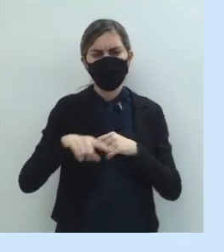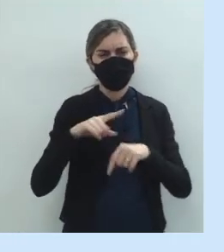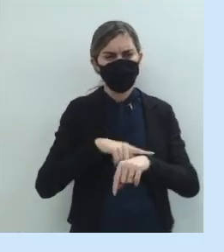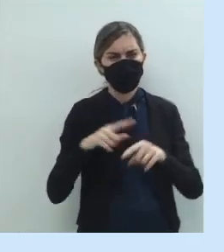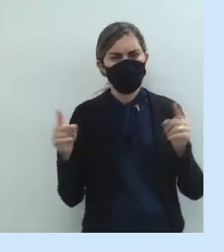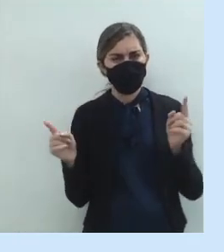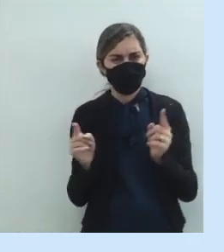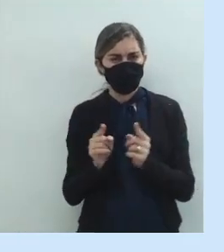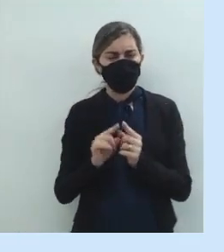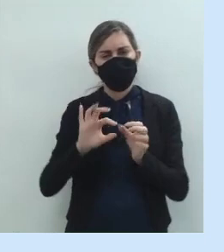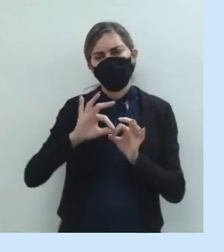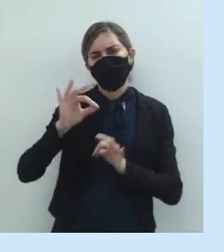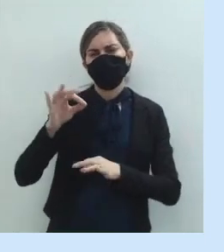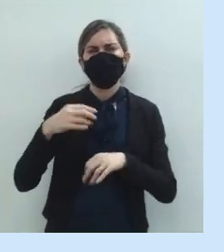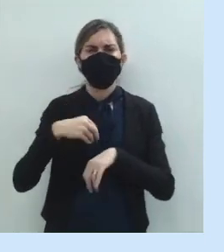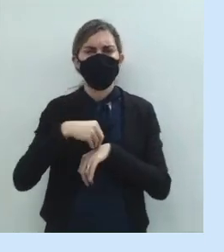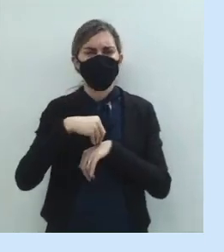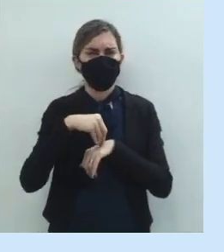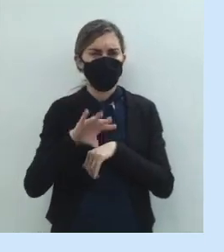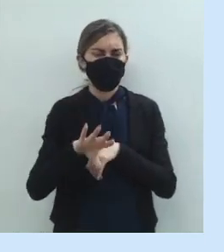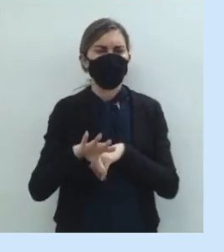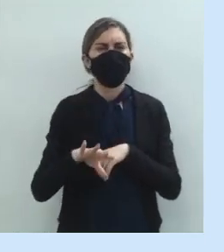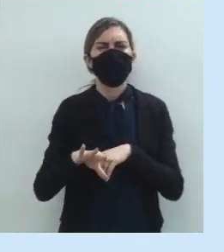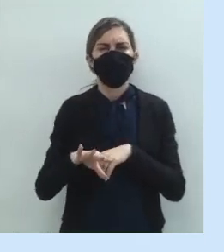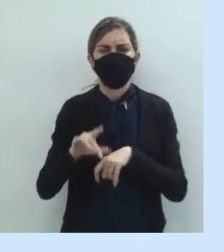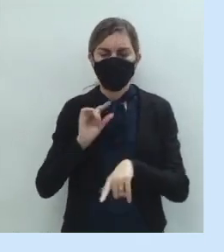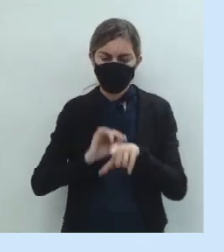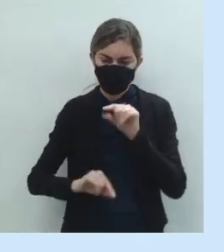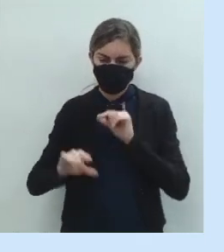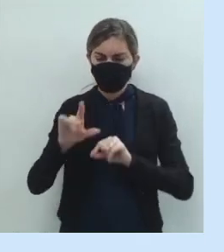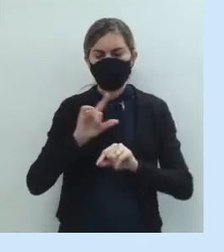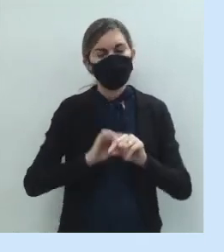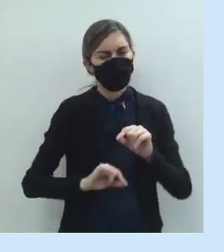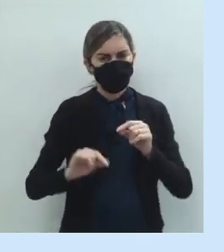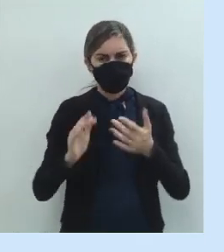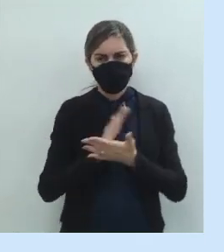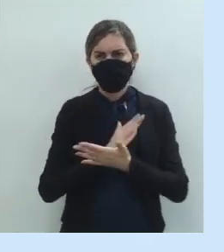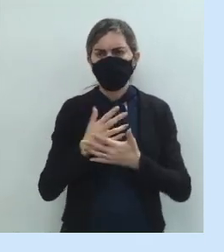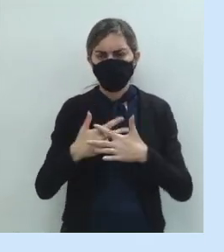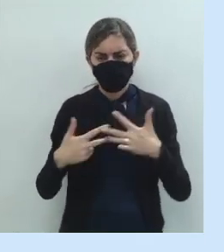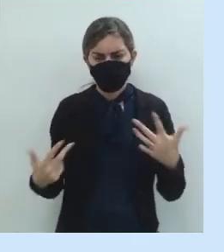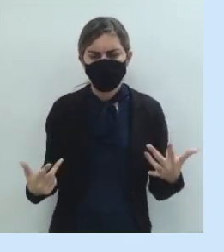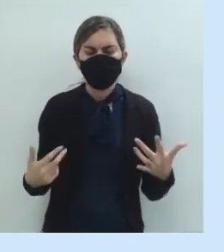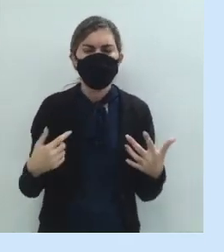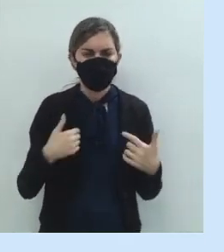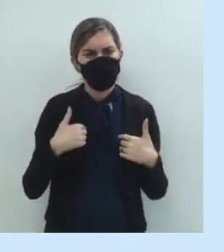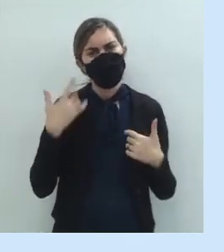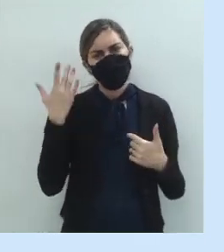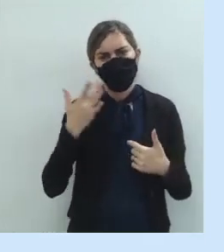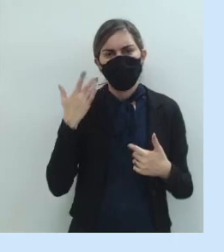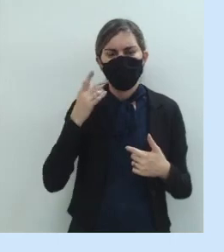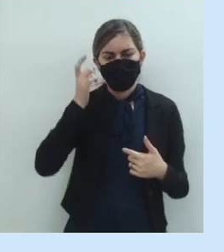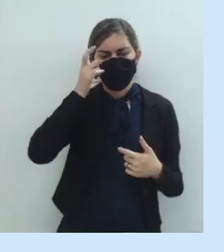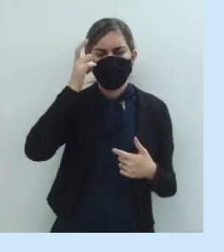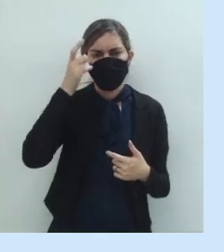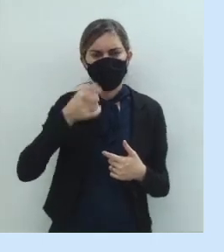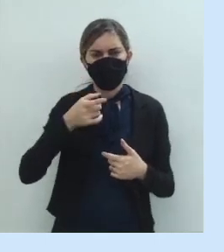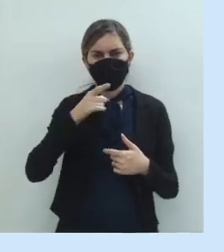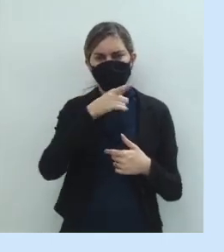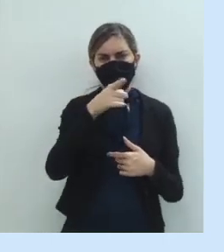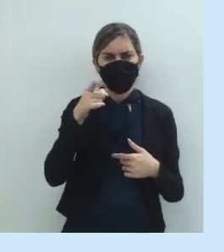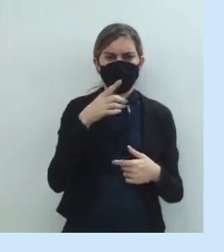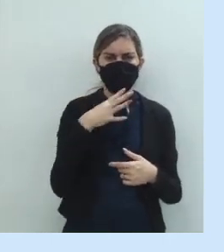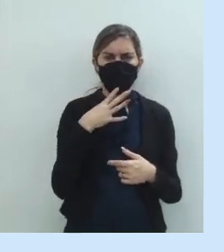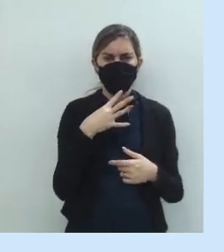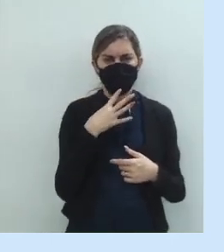aula não é muito longo, então muitas vezes eu tenho que selecionar algumas coisas que eu acho que é interessante vocês